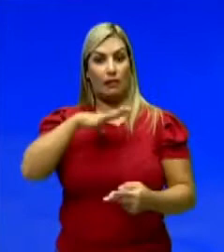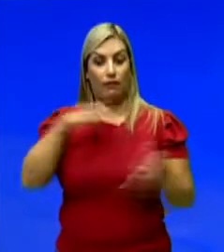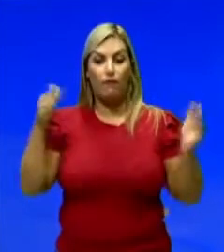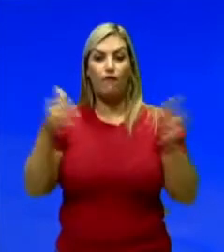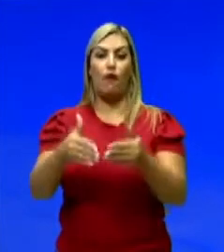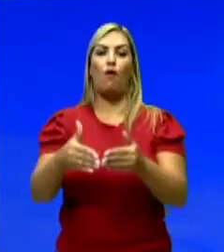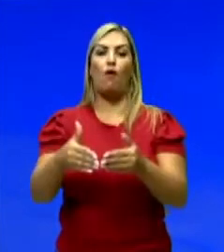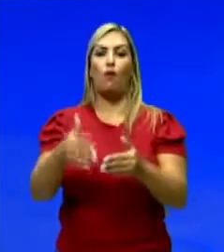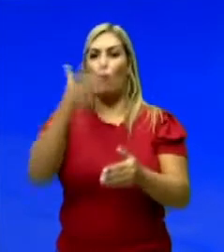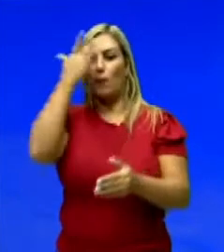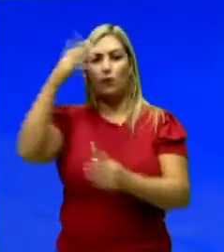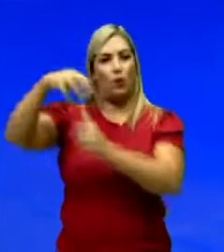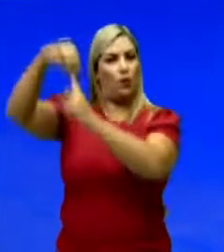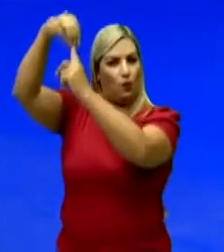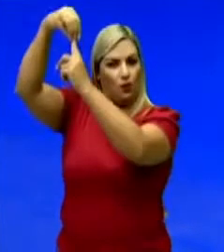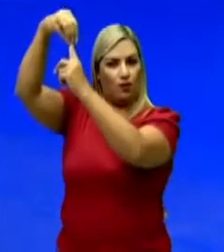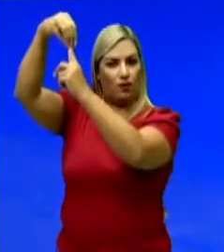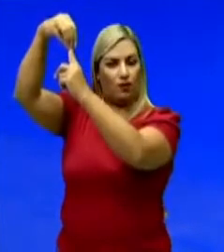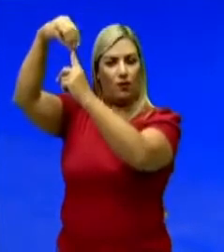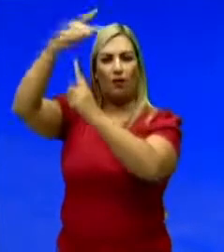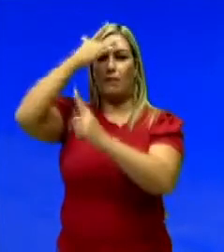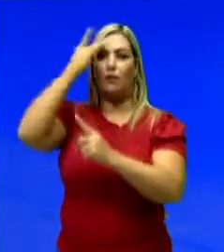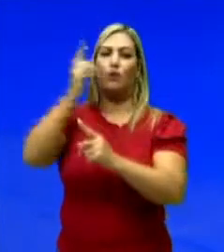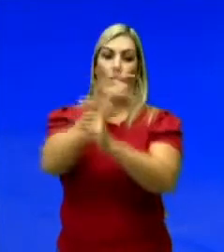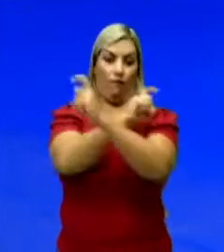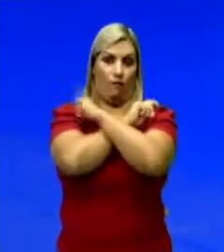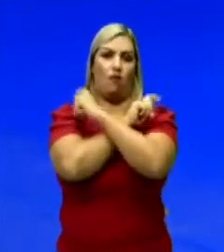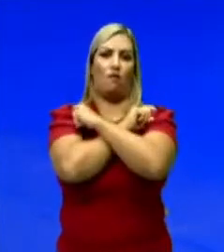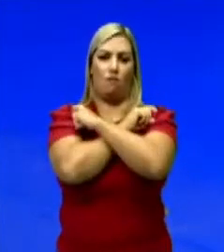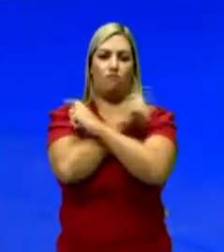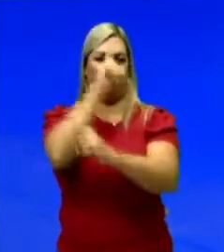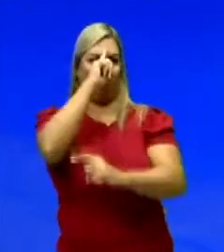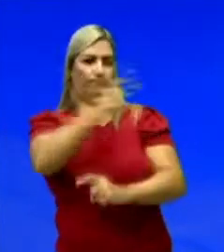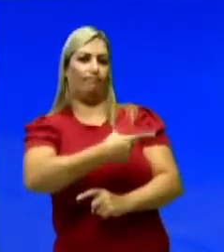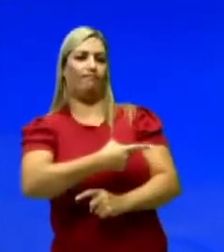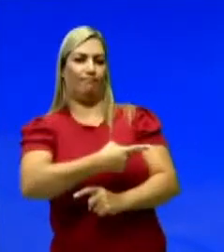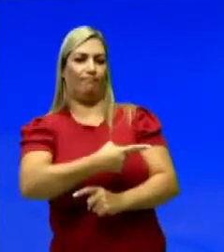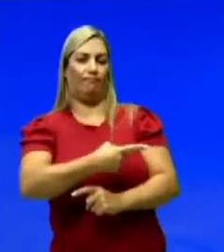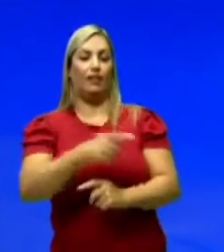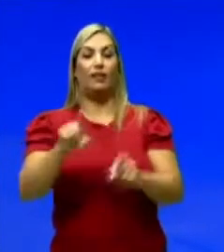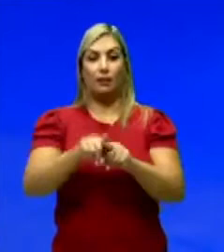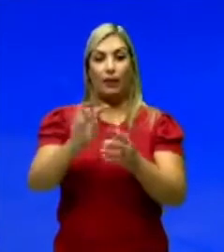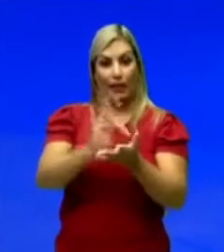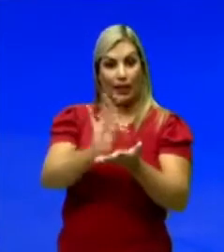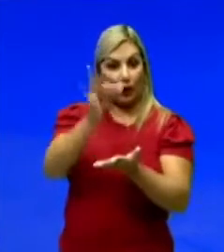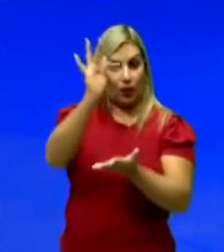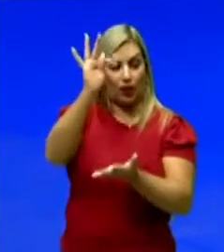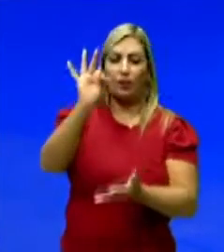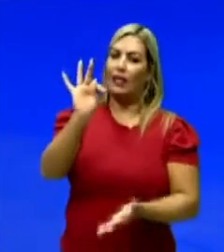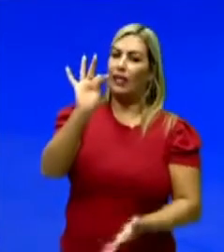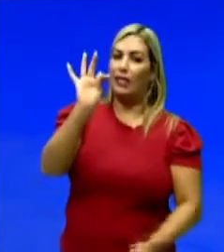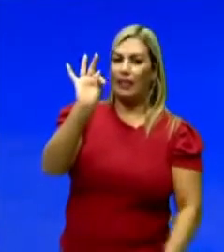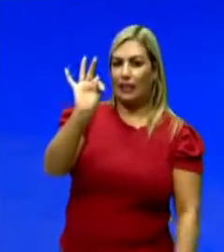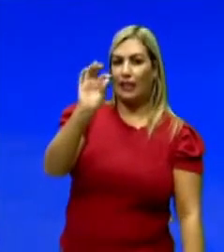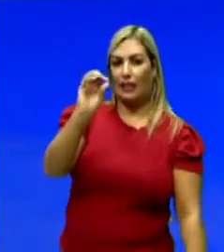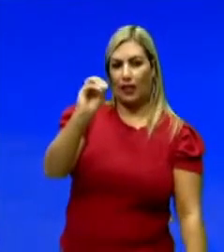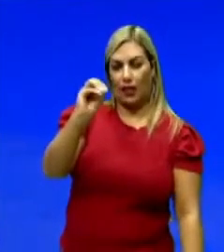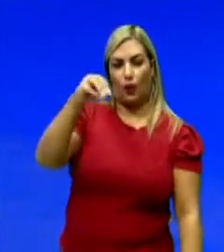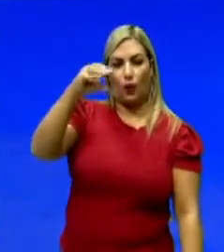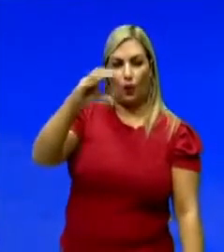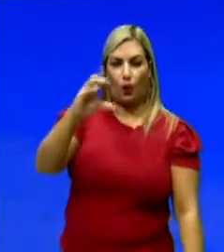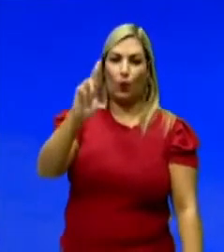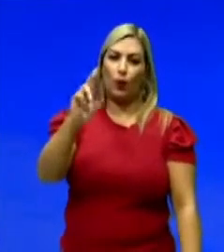centralizado na figura de uma pessoa no caso faraó e teocrático porque o faraó ele tinha duas